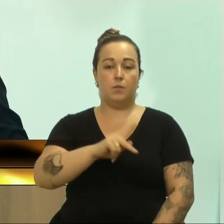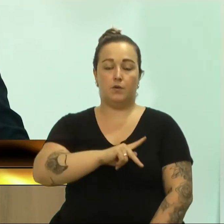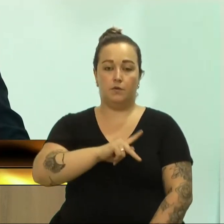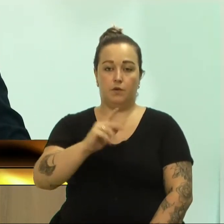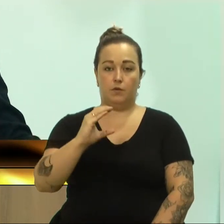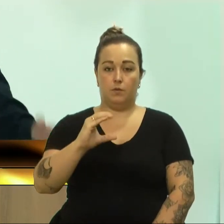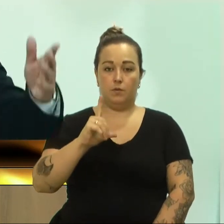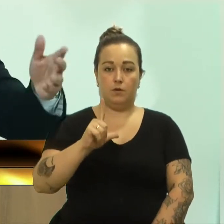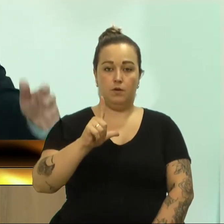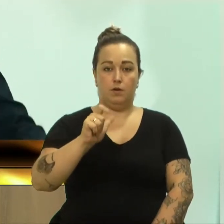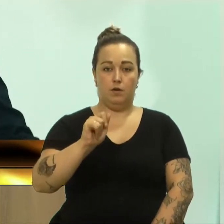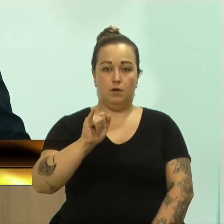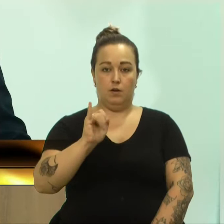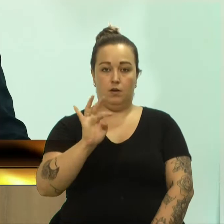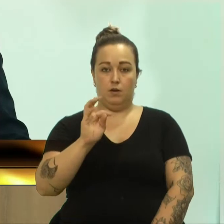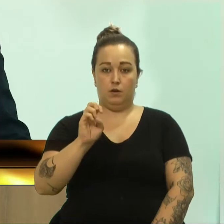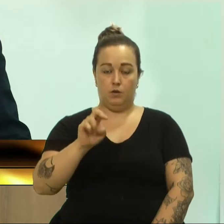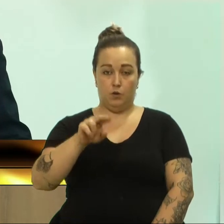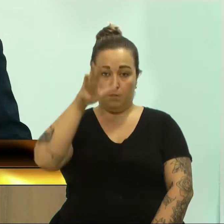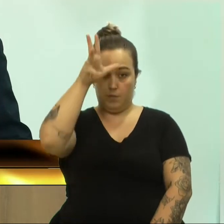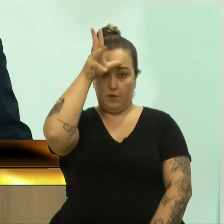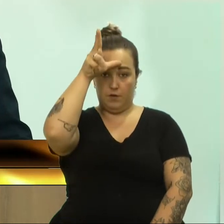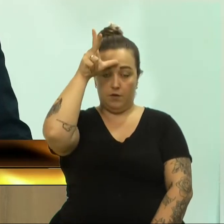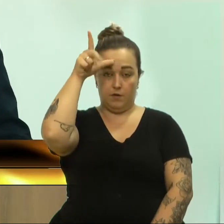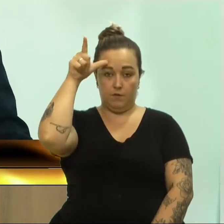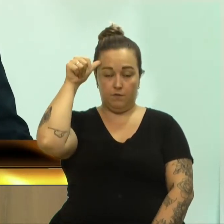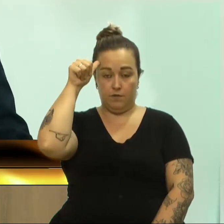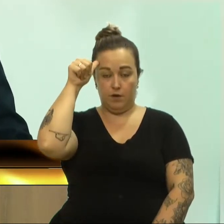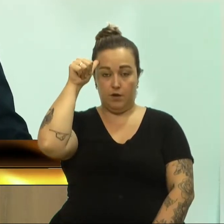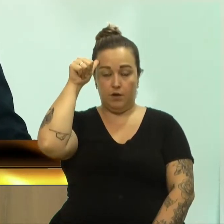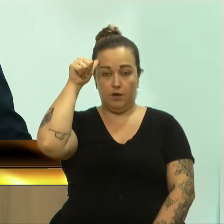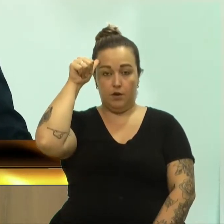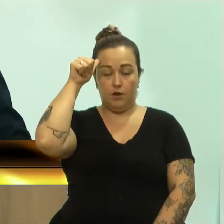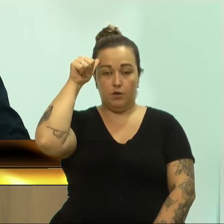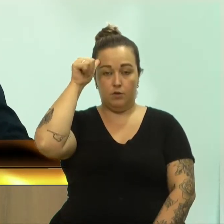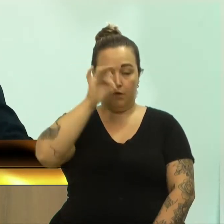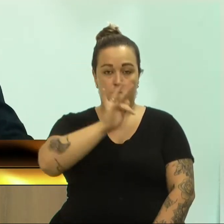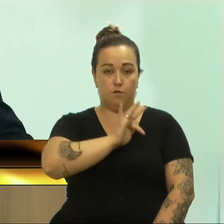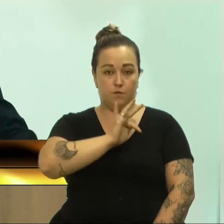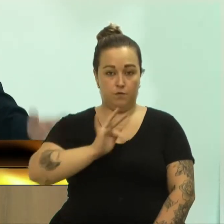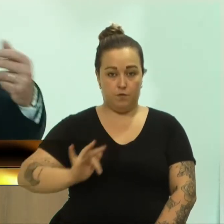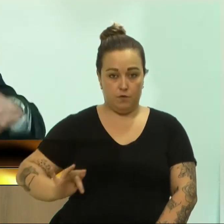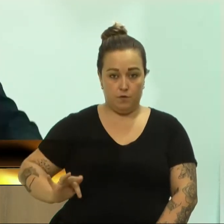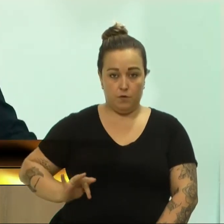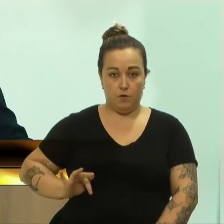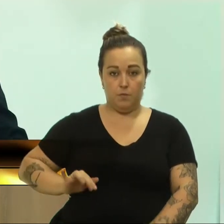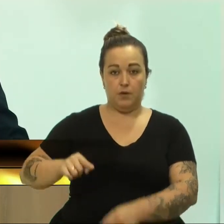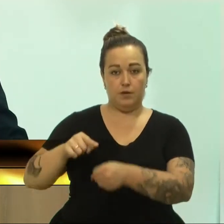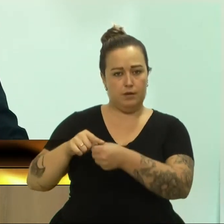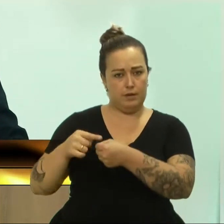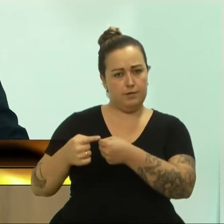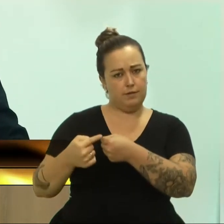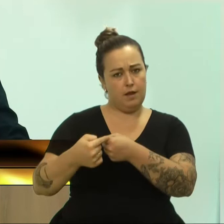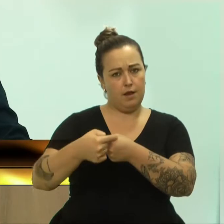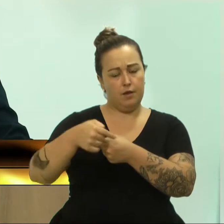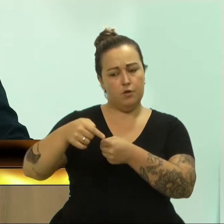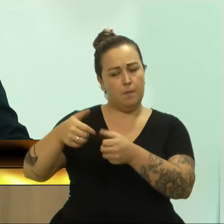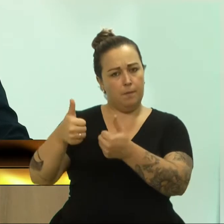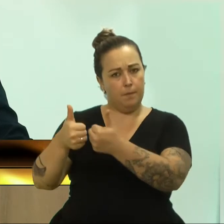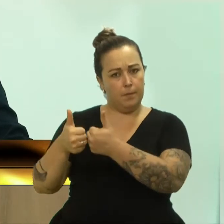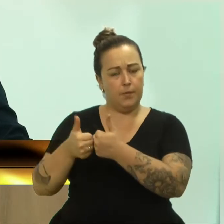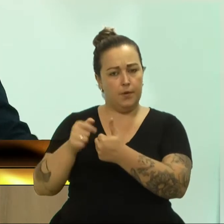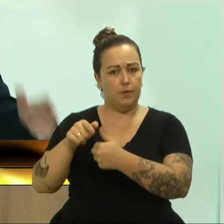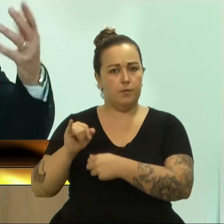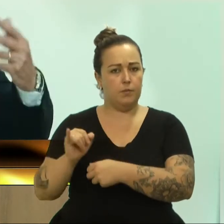aqui se encontra também, que é muito importante que o poder executivo também dos municípios da nossa região também se façam presente.